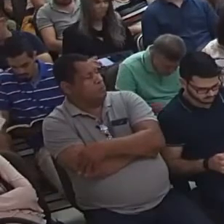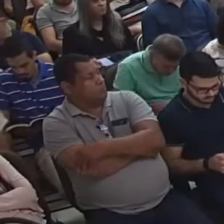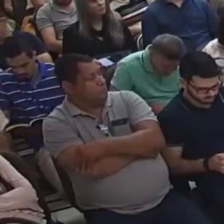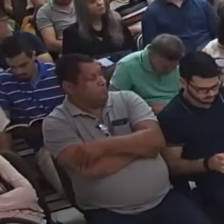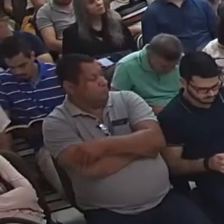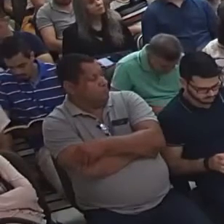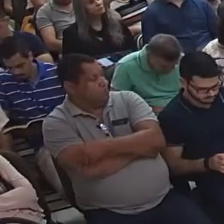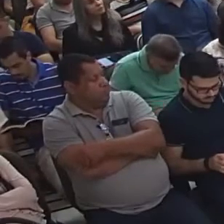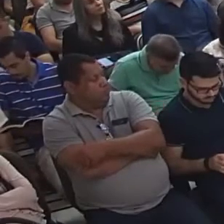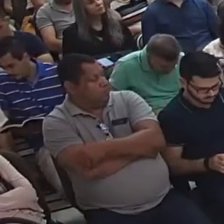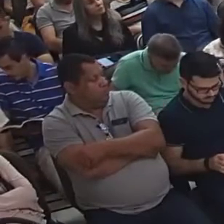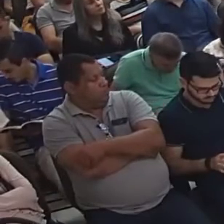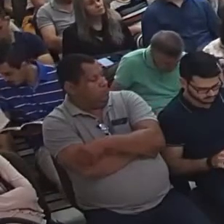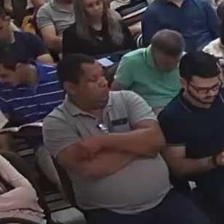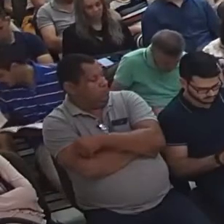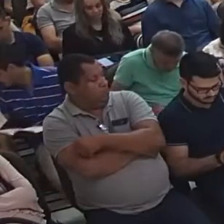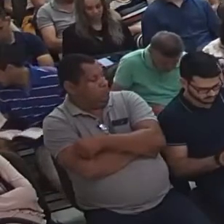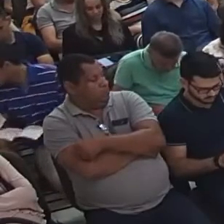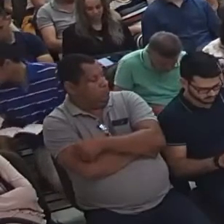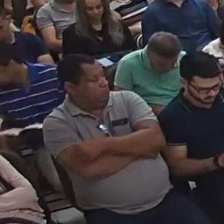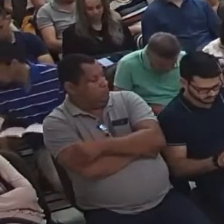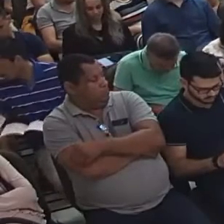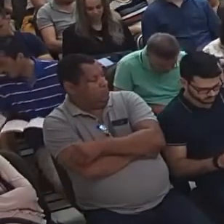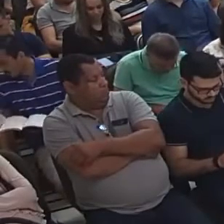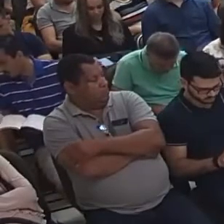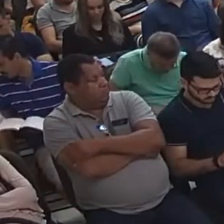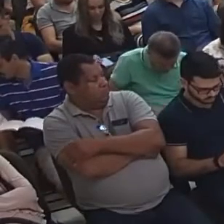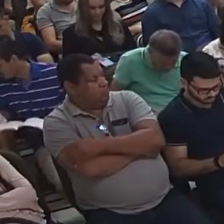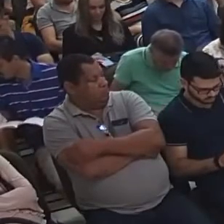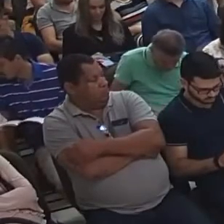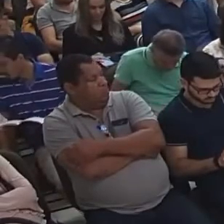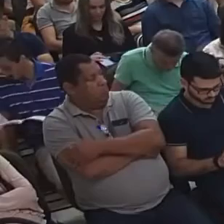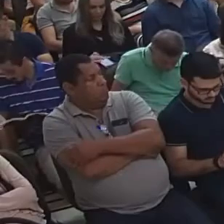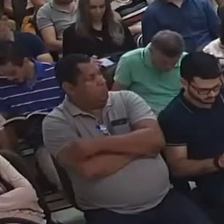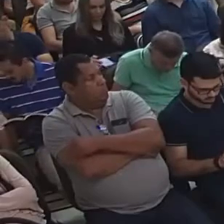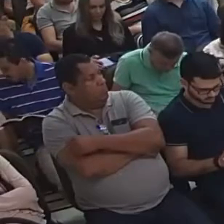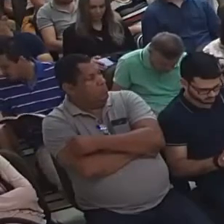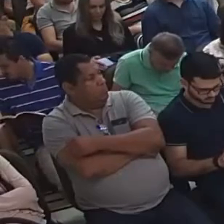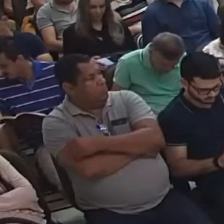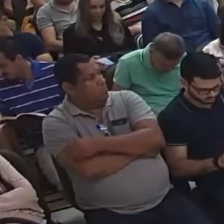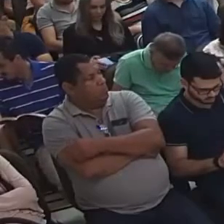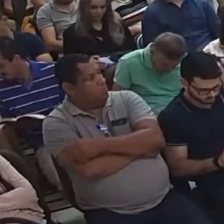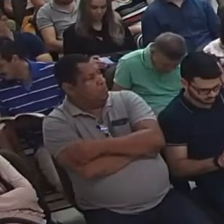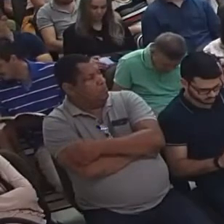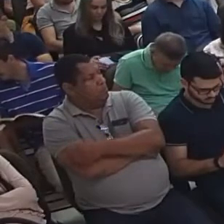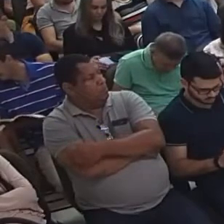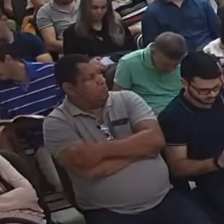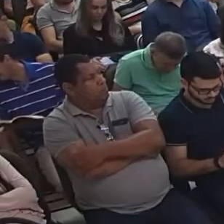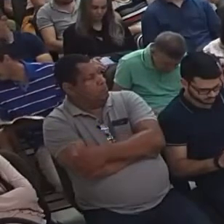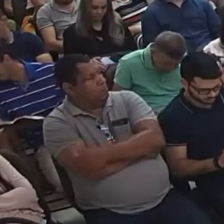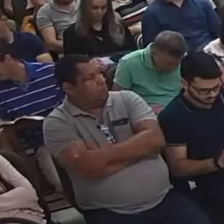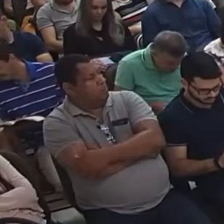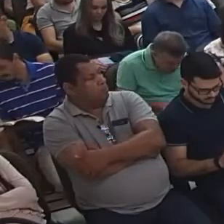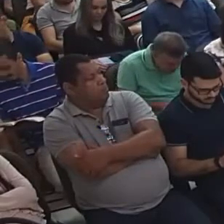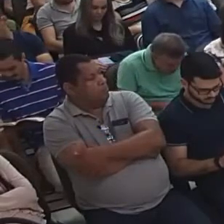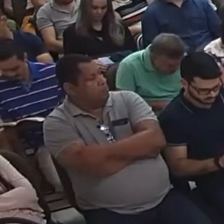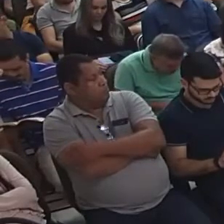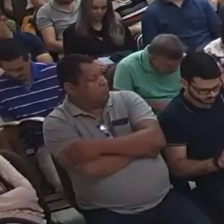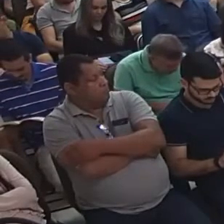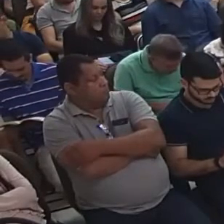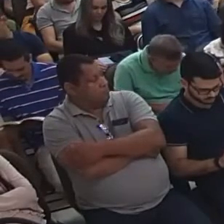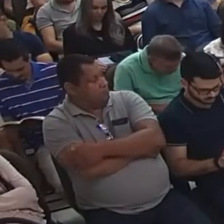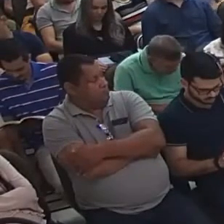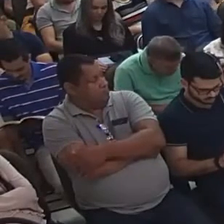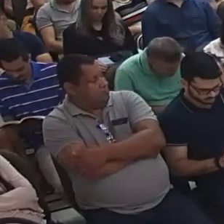e nós estamos no Capítulo 20 Versículo 19 olha aí olha olha o Deus depois lá em casa que nós